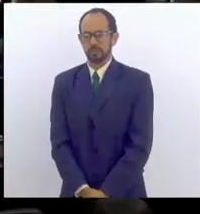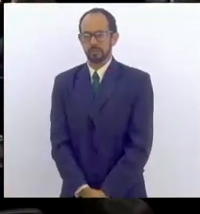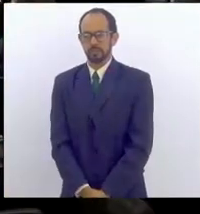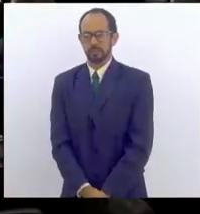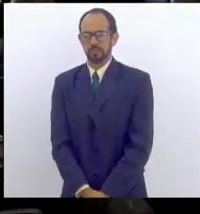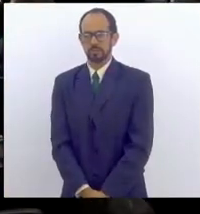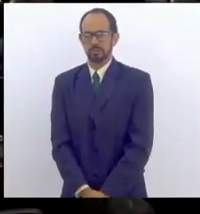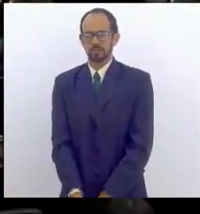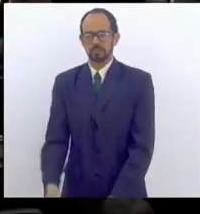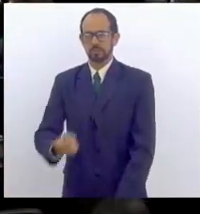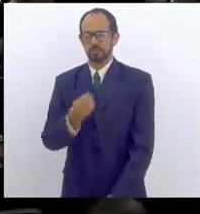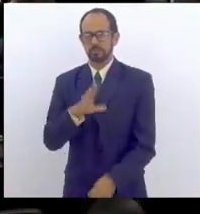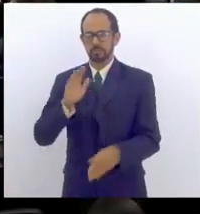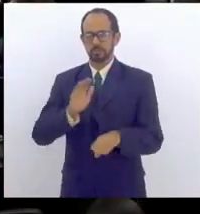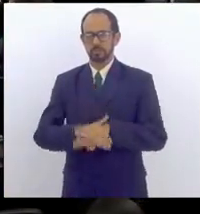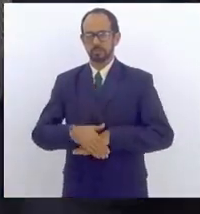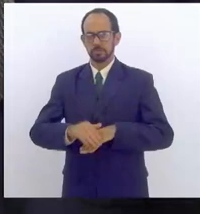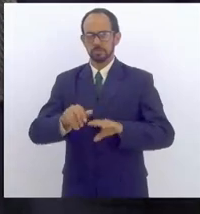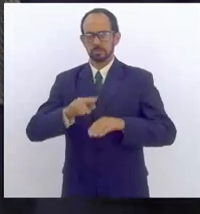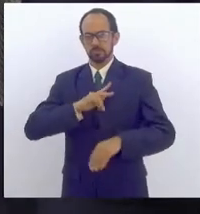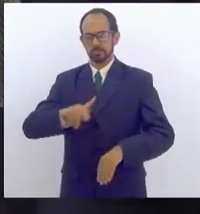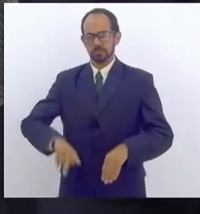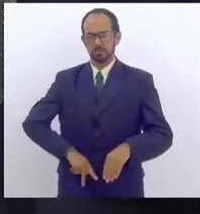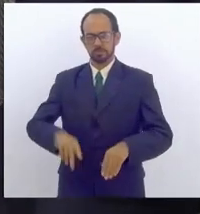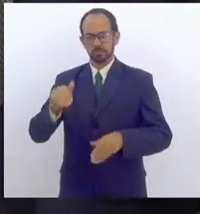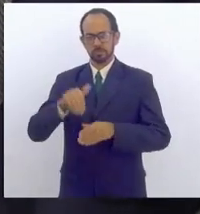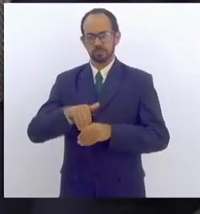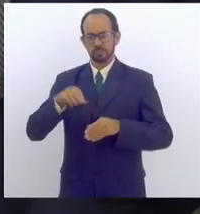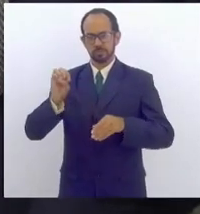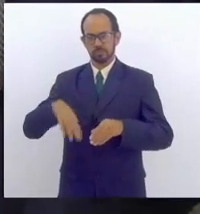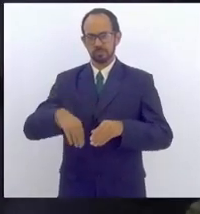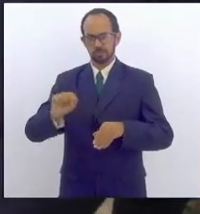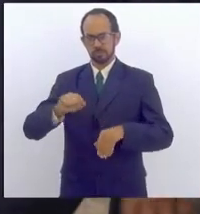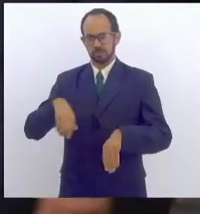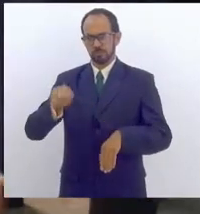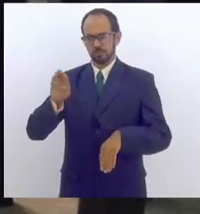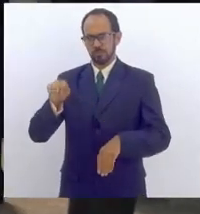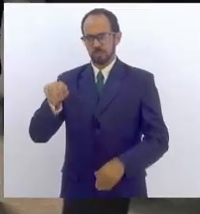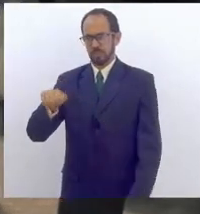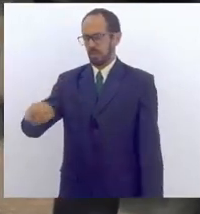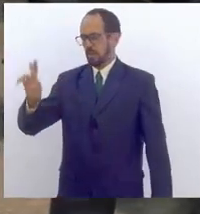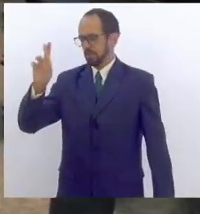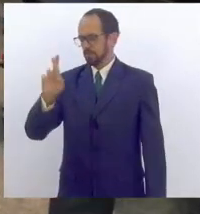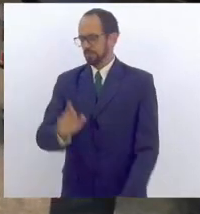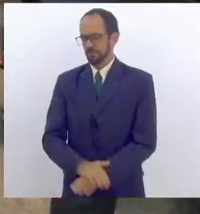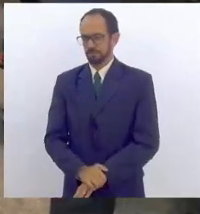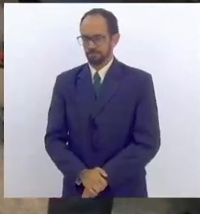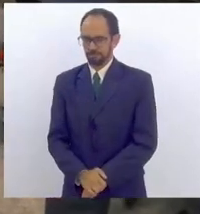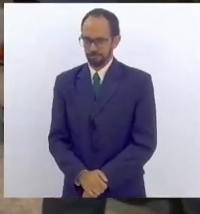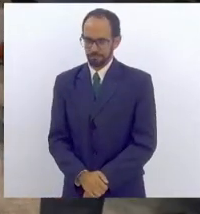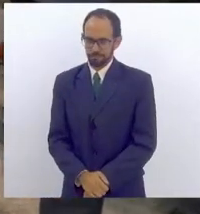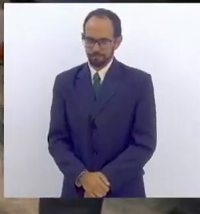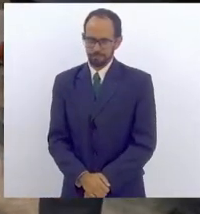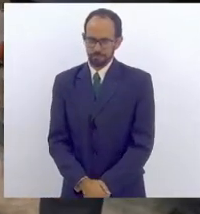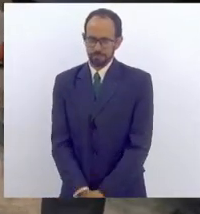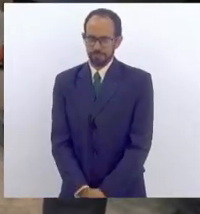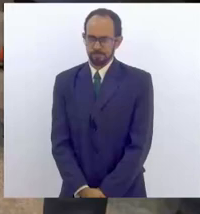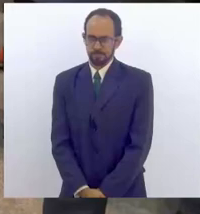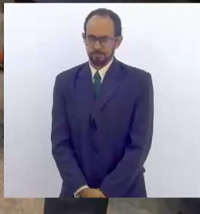Boa noite, presidente. Boa noite a todos. Eu voto sim, Rodrigo Bacelar. Deputado Rafael Nobre vota